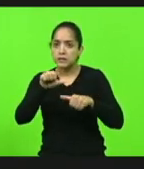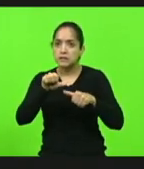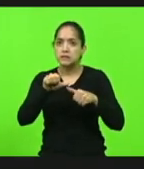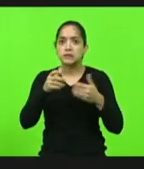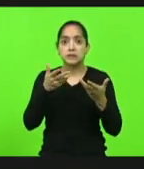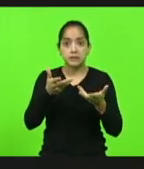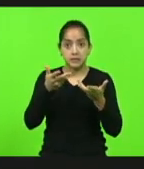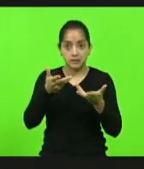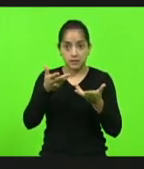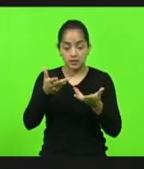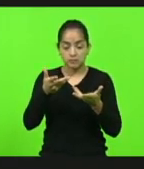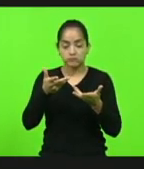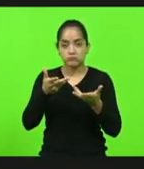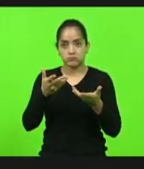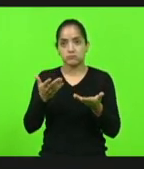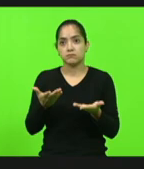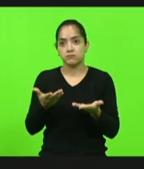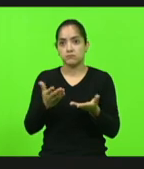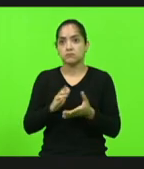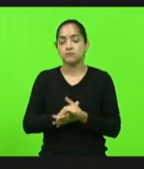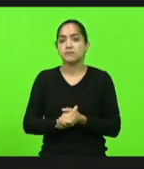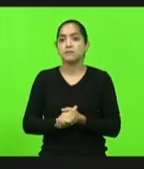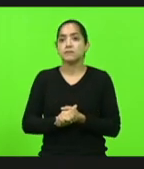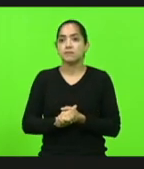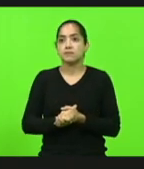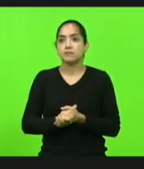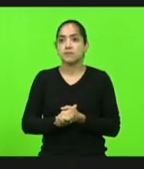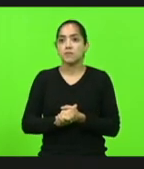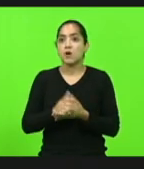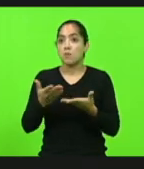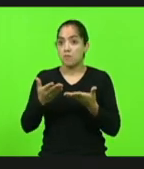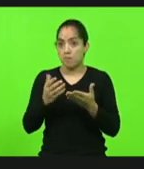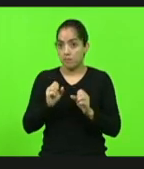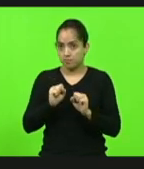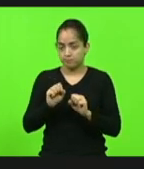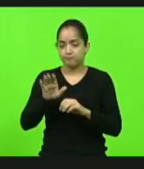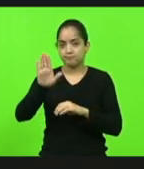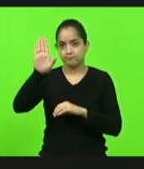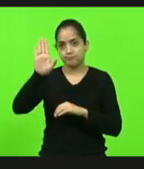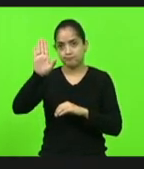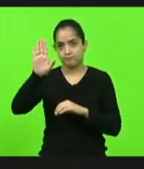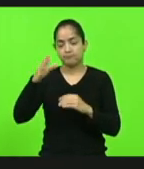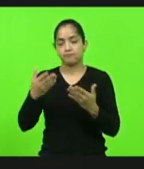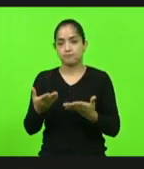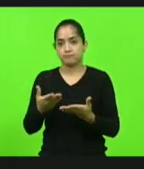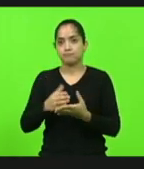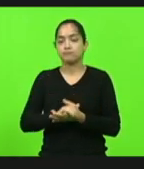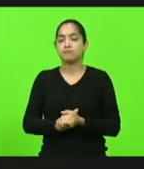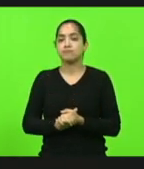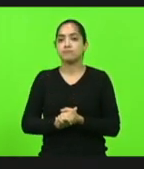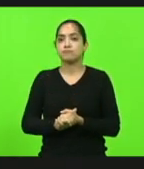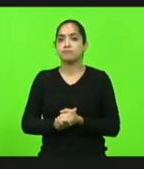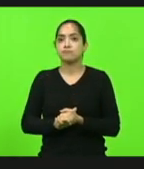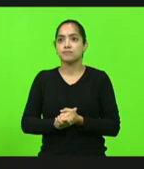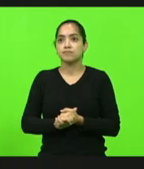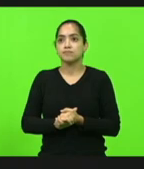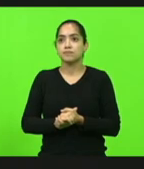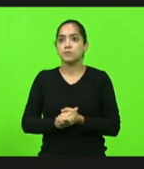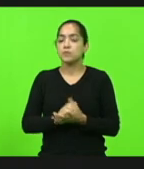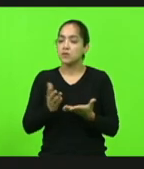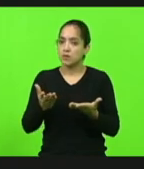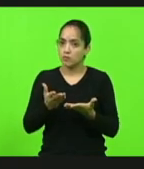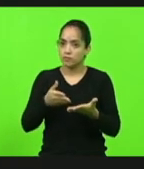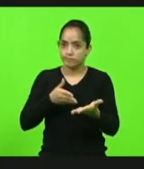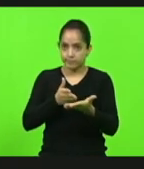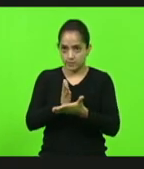desejarem fazer é que se pronuncie o contrário e daremos por